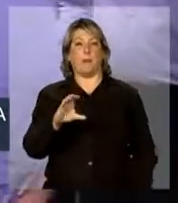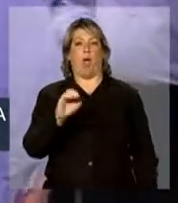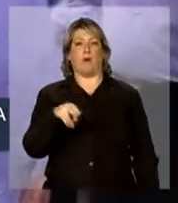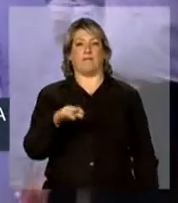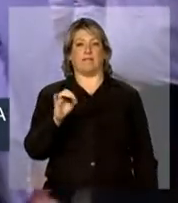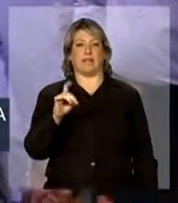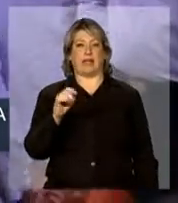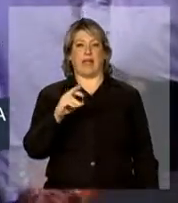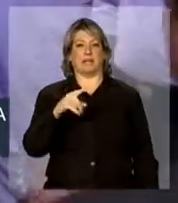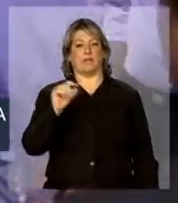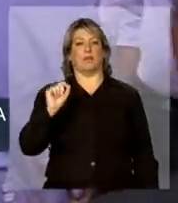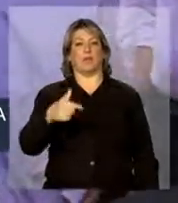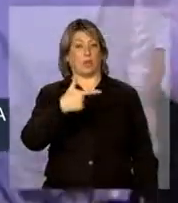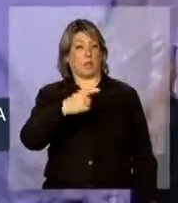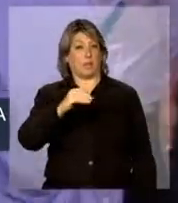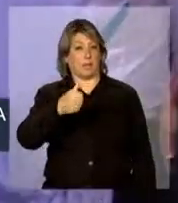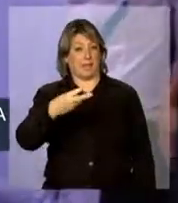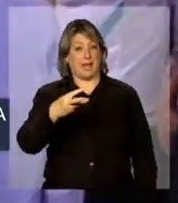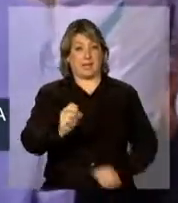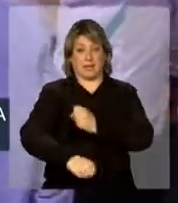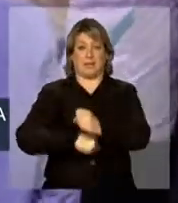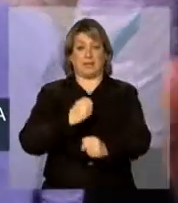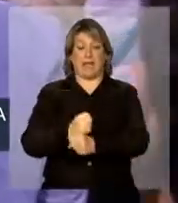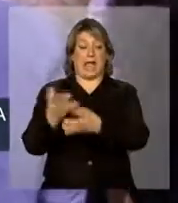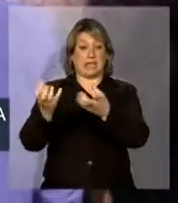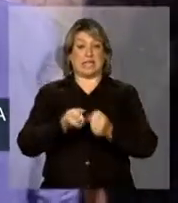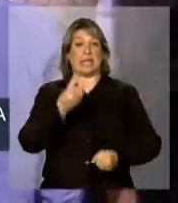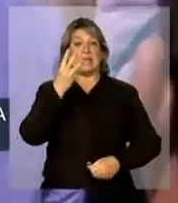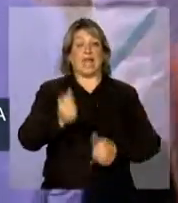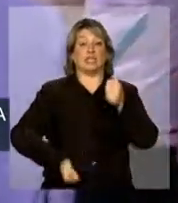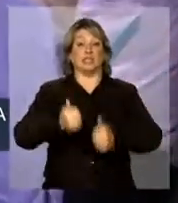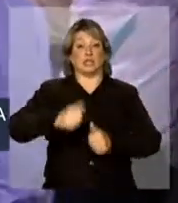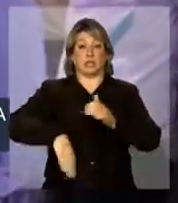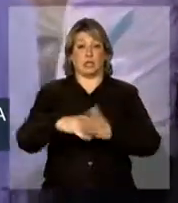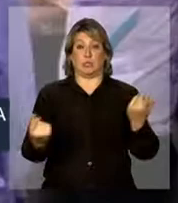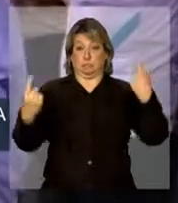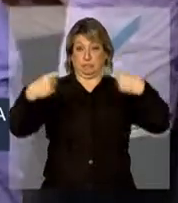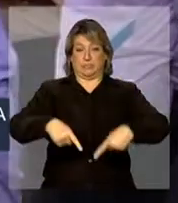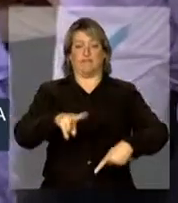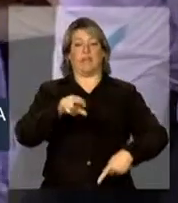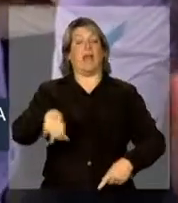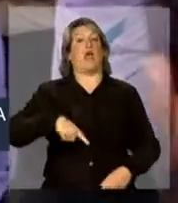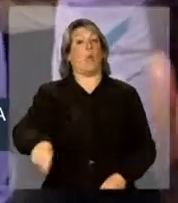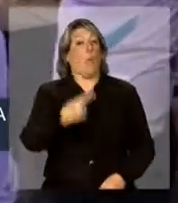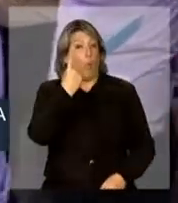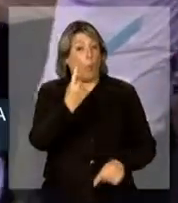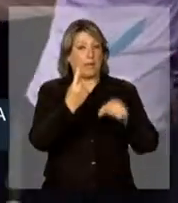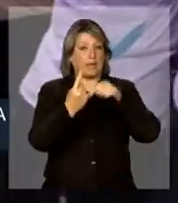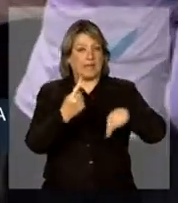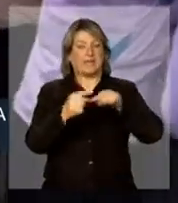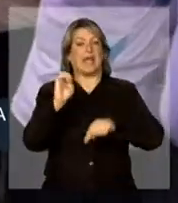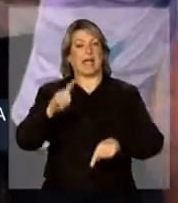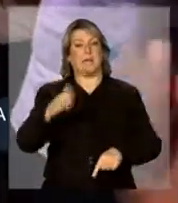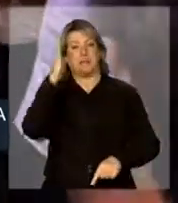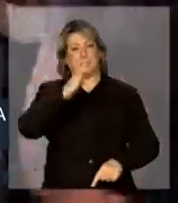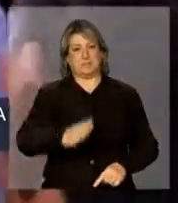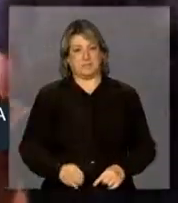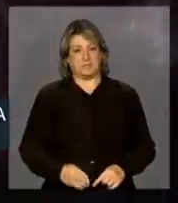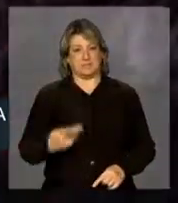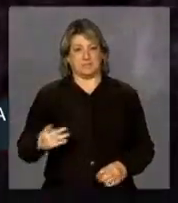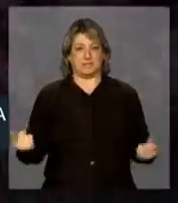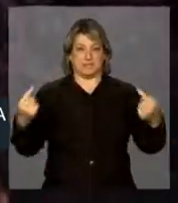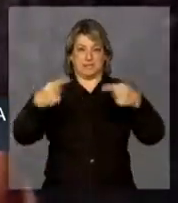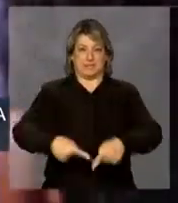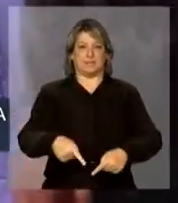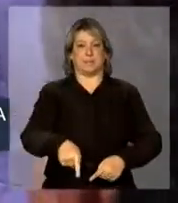em2013 recebendo três jogos sendo ao menos um deles do Brasil